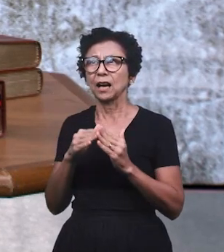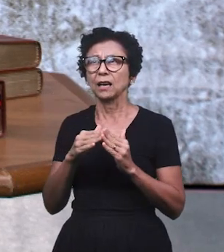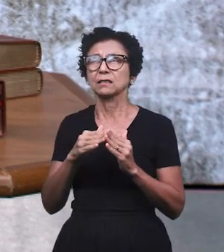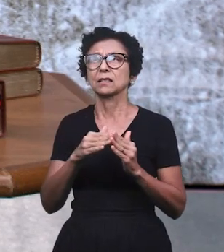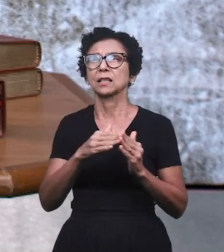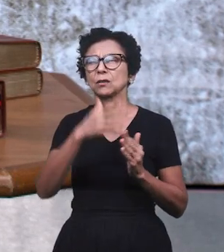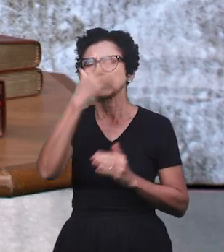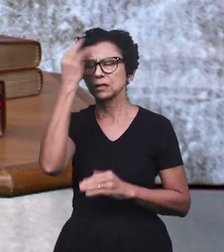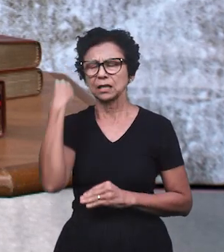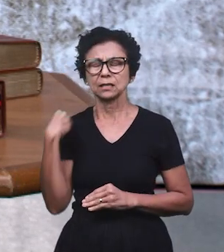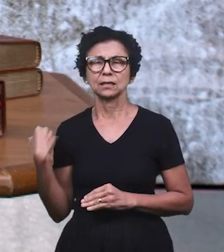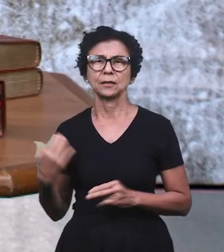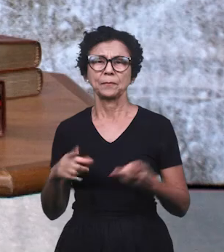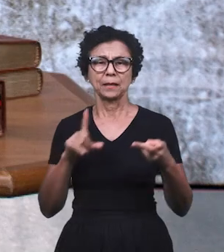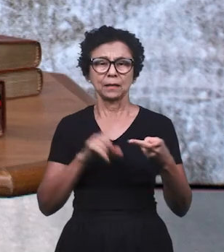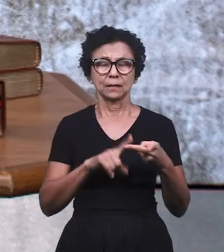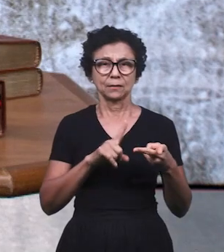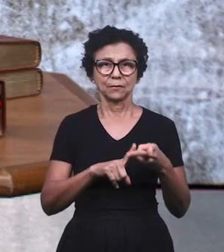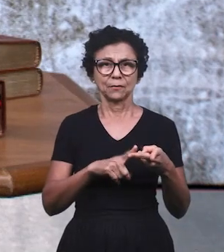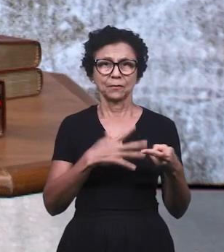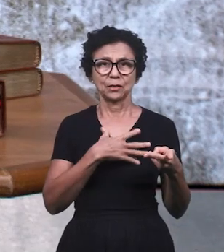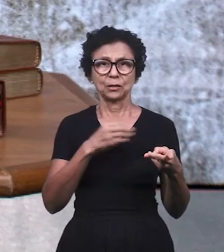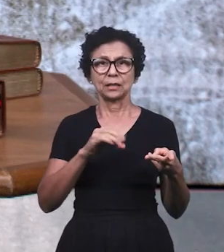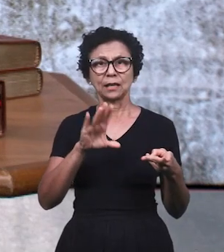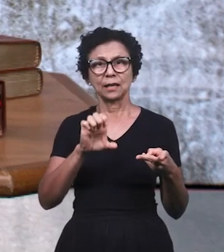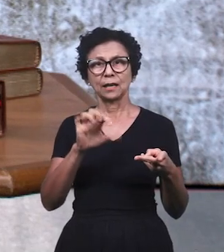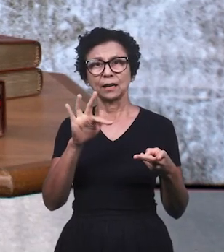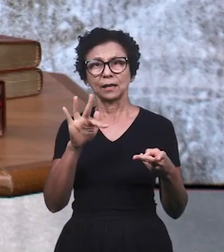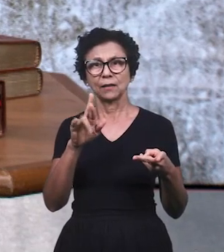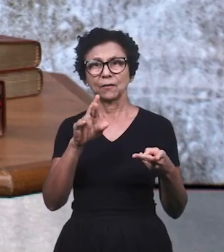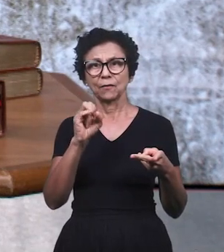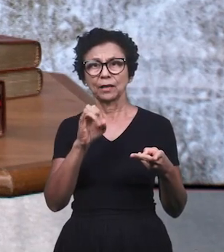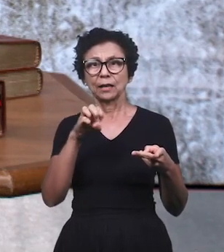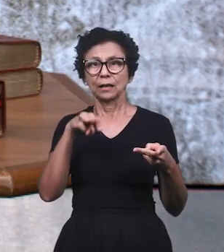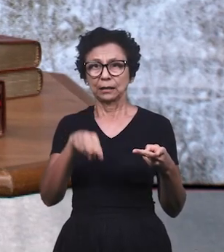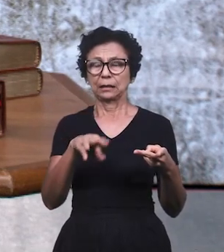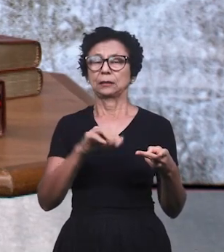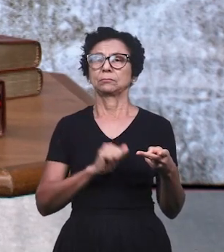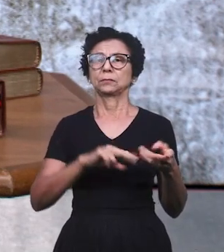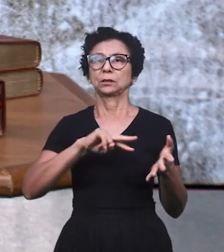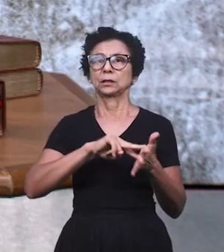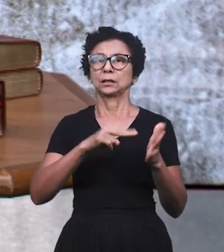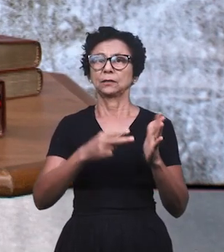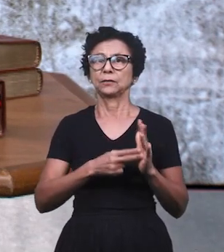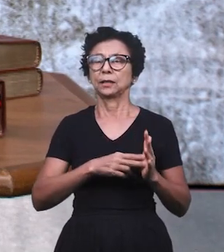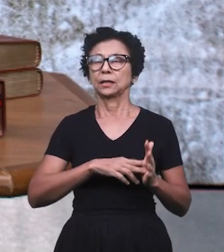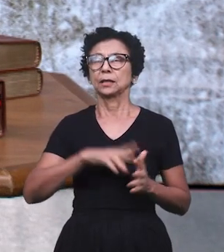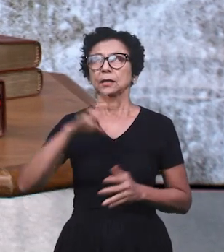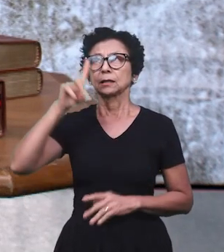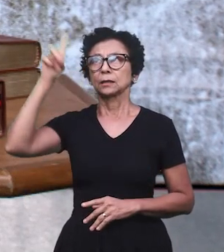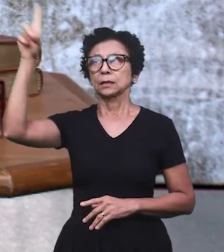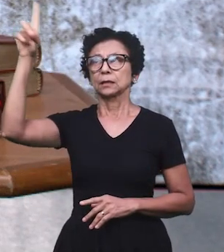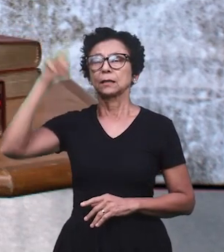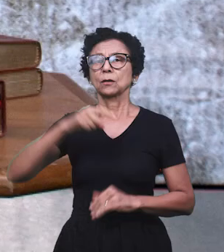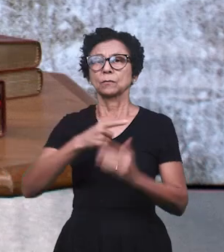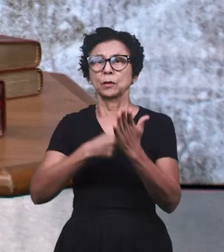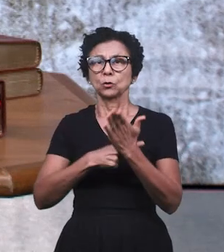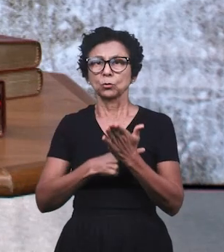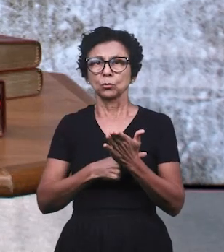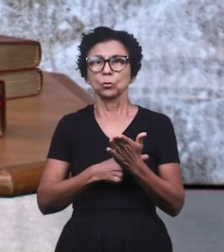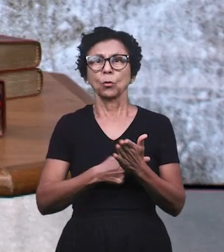Efraim, porque disse: Deus me fez crescer na terra da minha aflição.